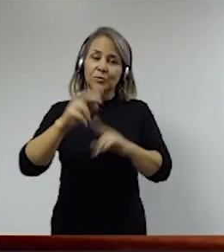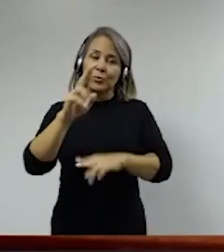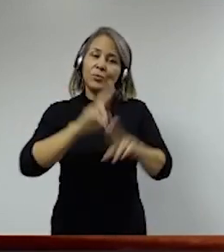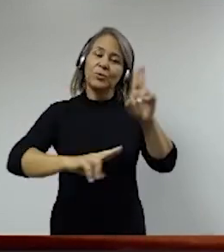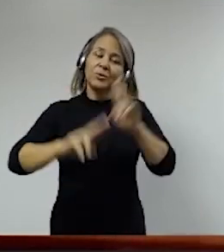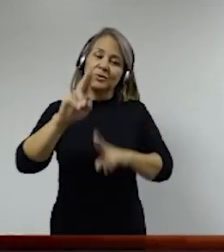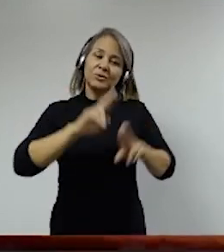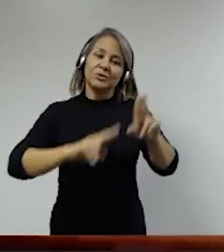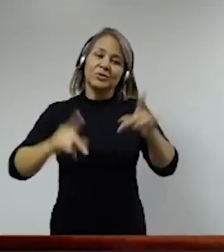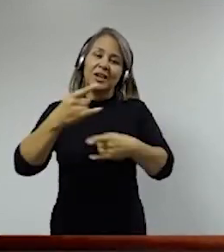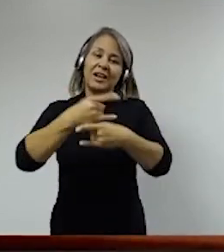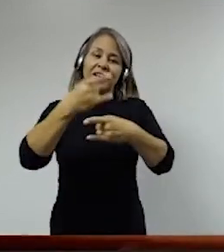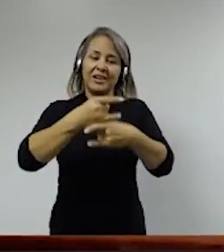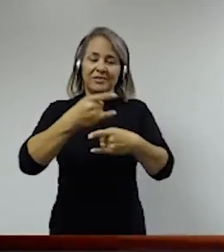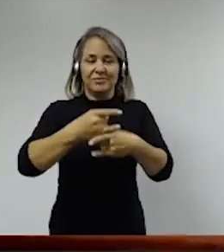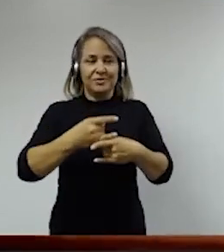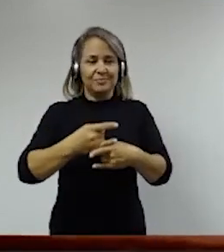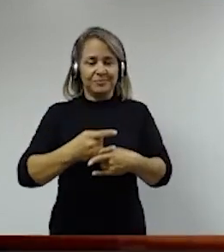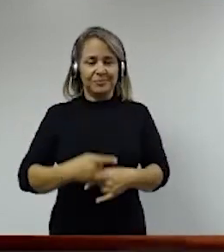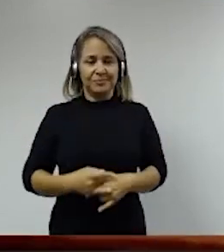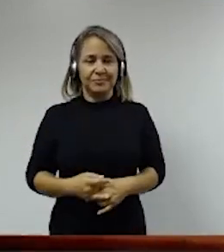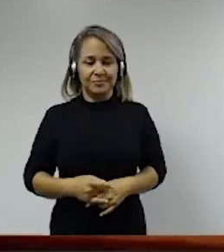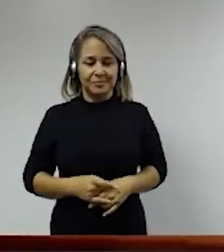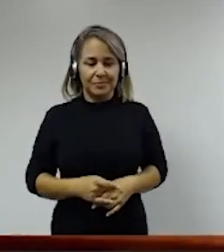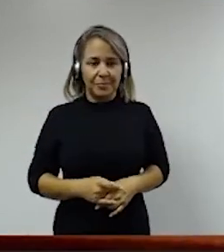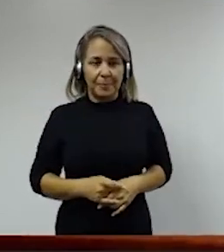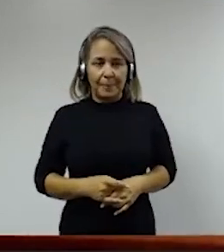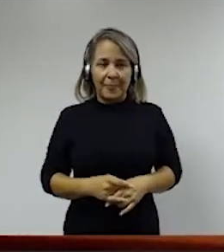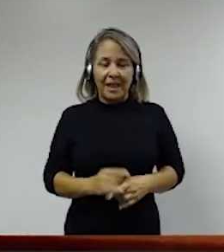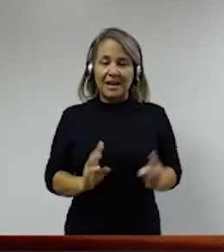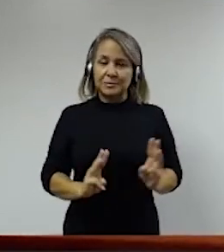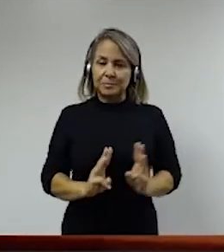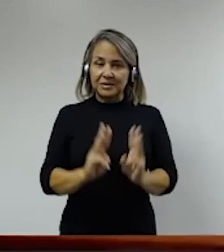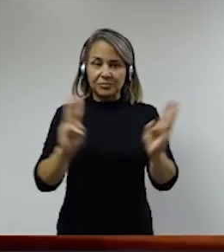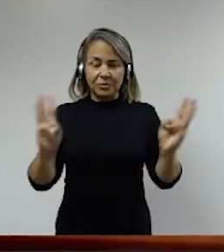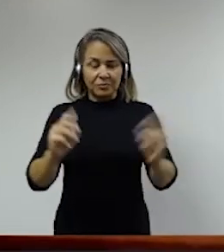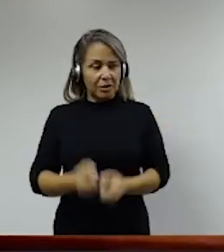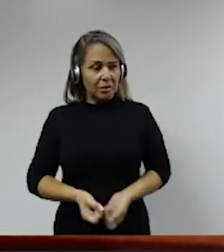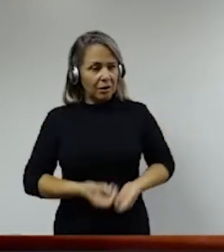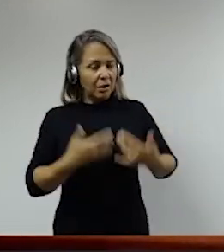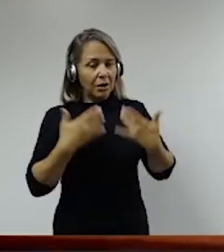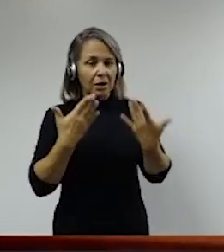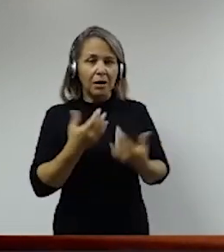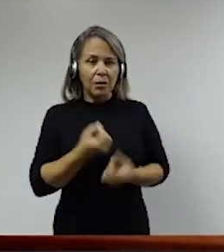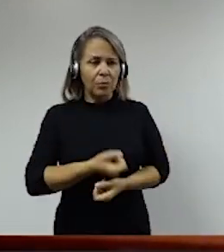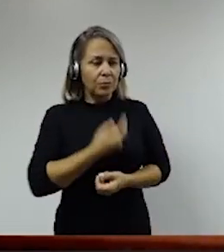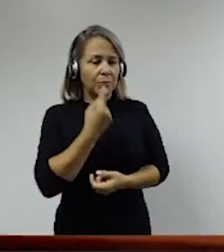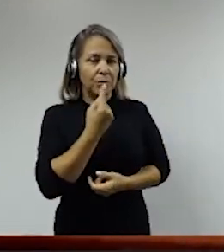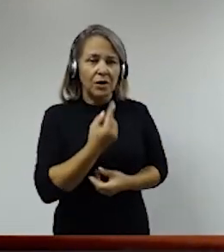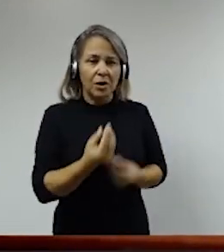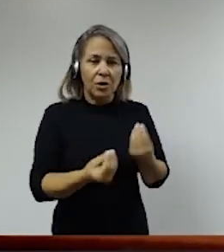desse recurso no mundo. Então, enfim, as plataformas ficaram muito impressionadas com a resposta